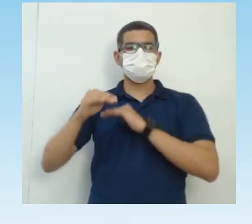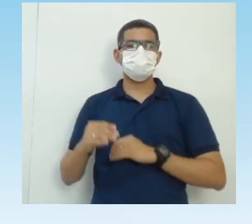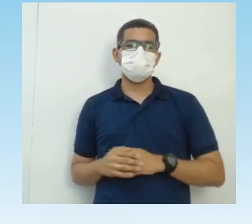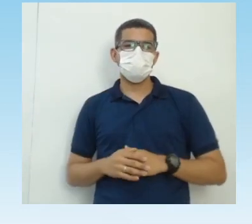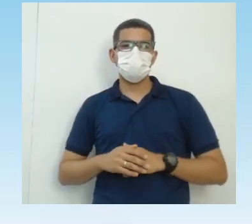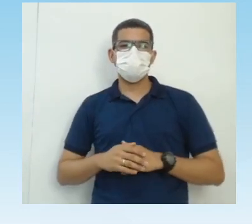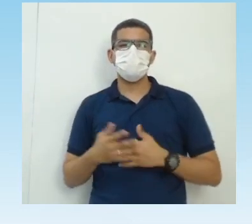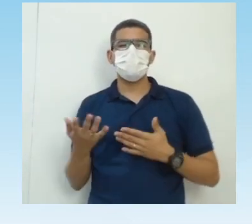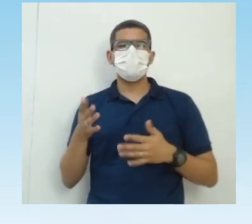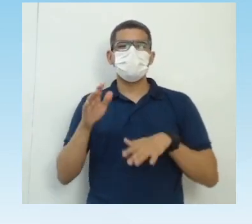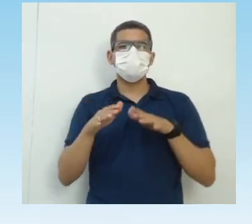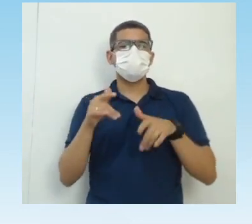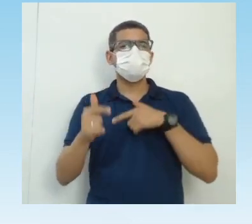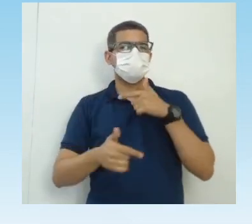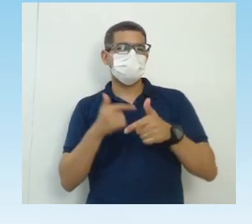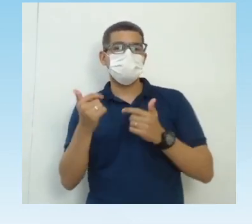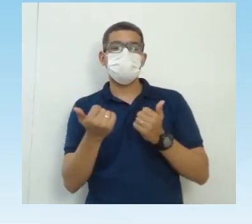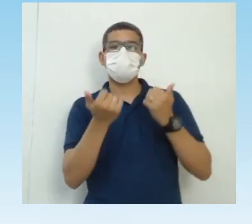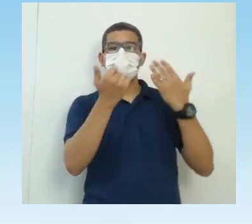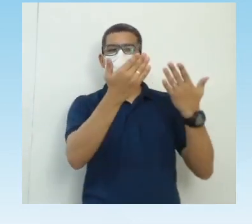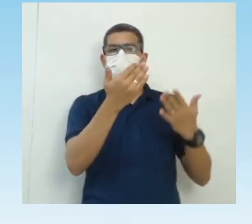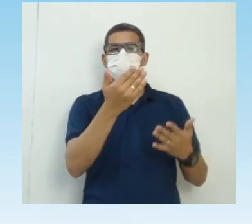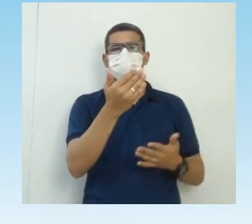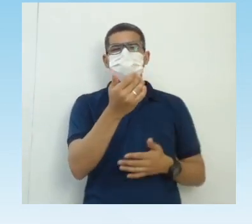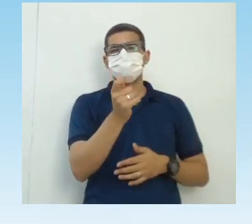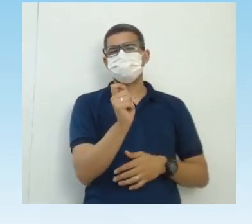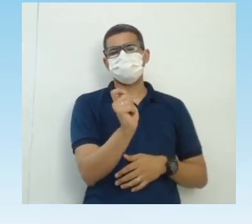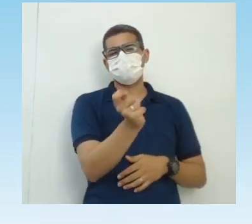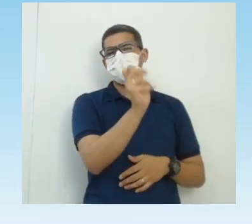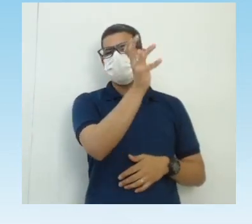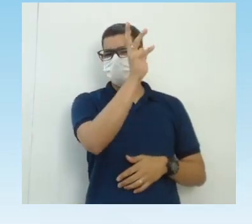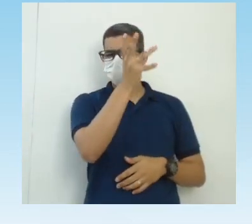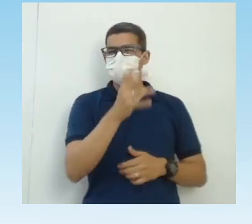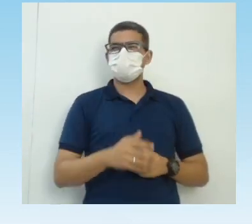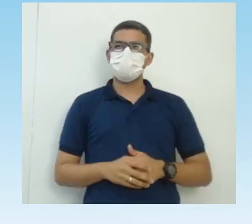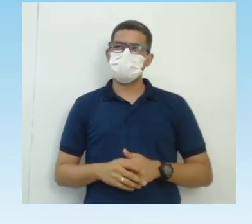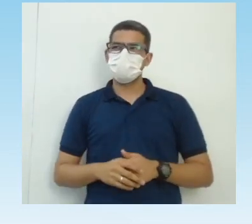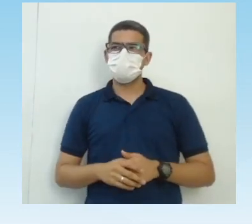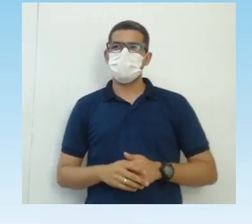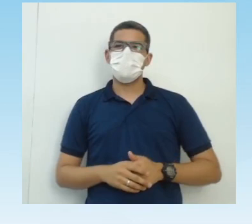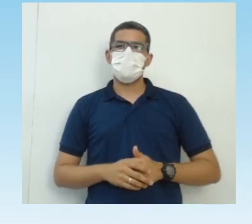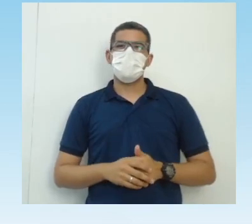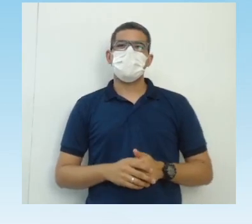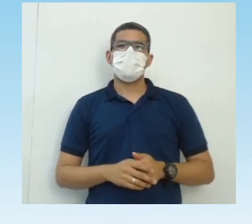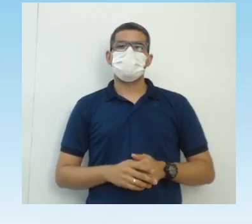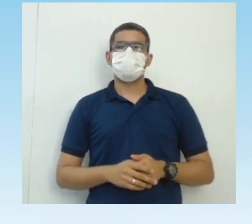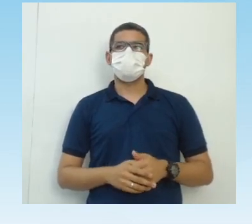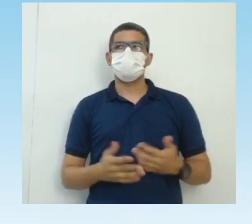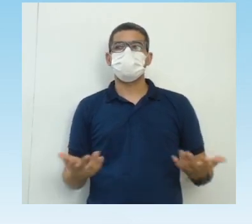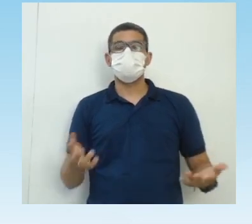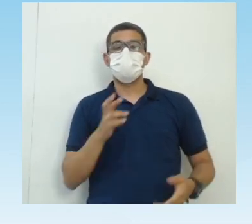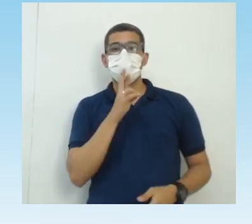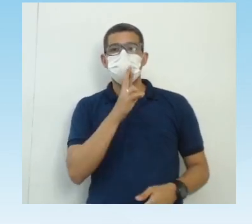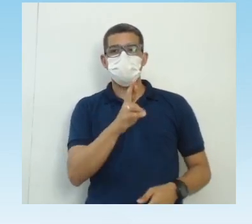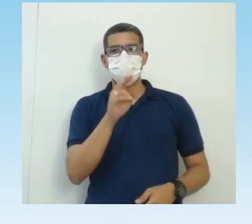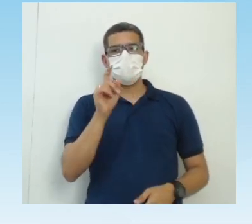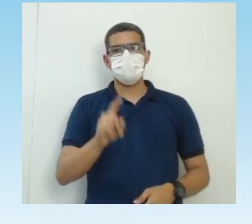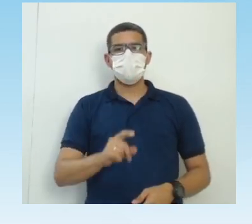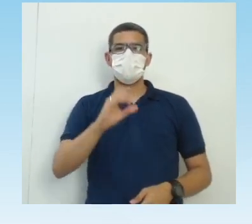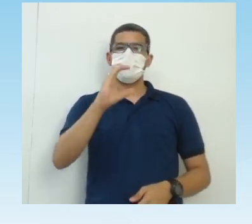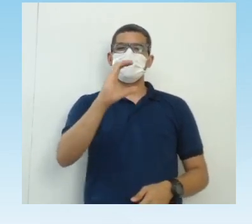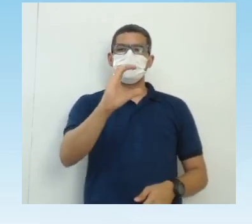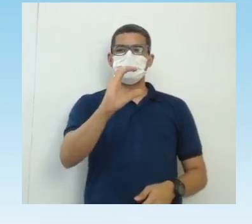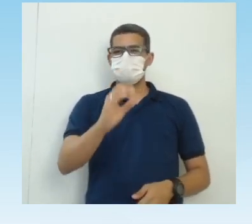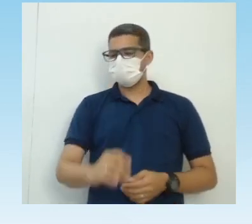vai perceber, seu trabalho ele é lá fora vendido por muito mais do que aquele X que você recebeu. Então, na nossa resposta aqui, obviamente